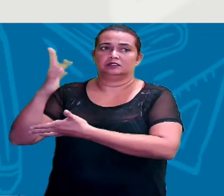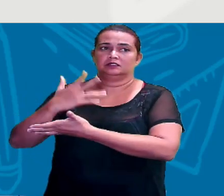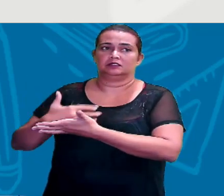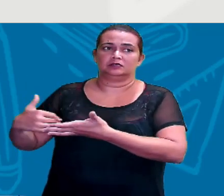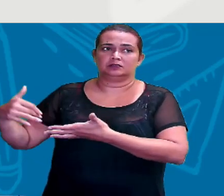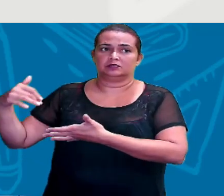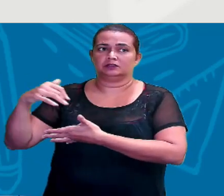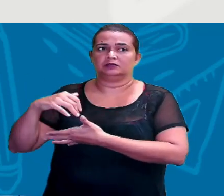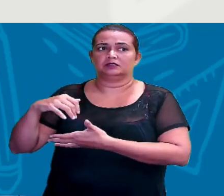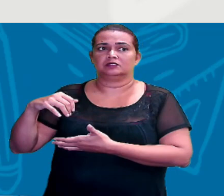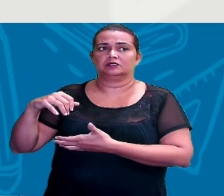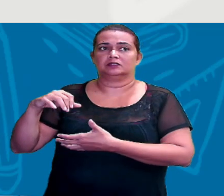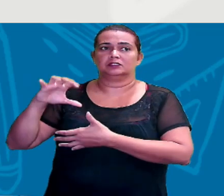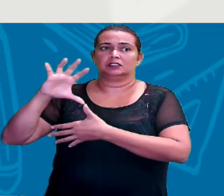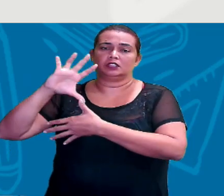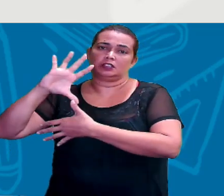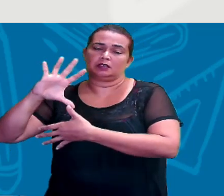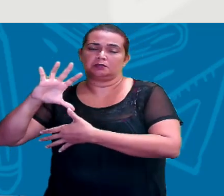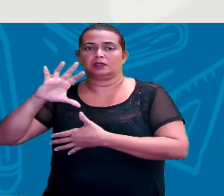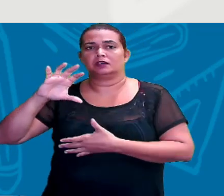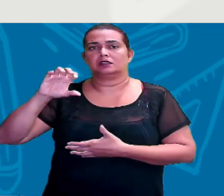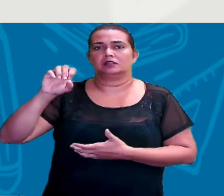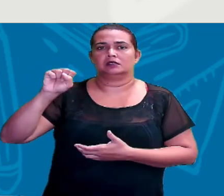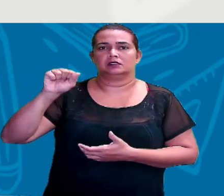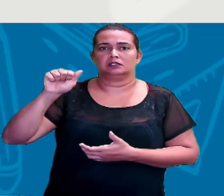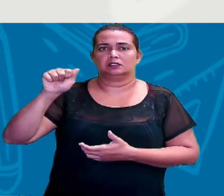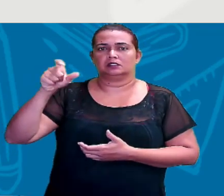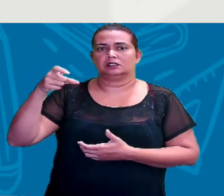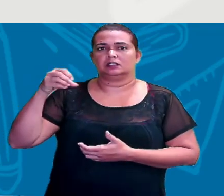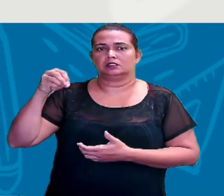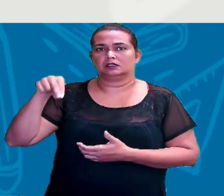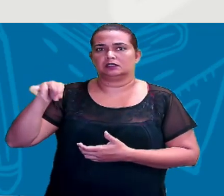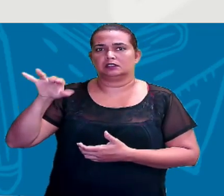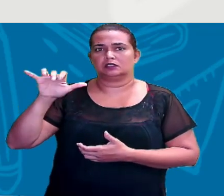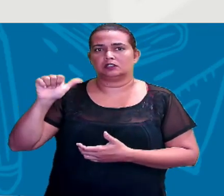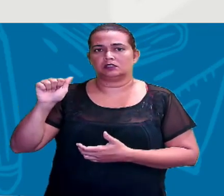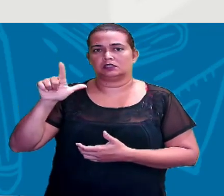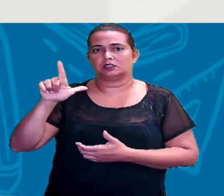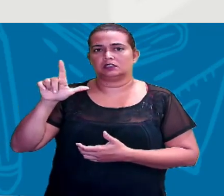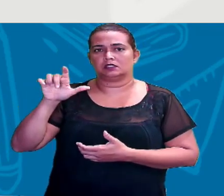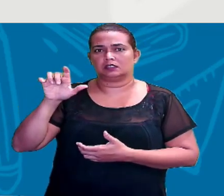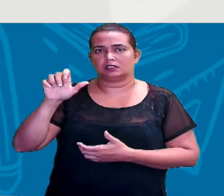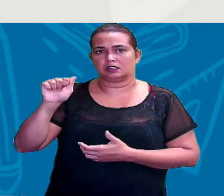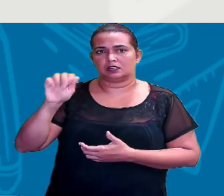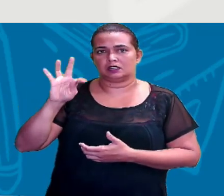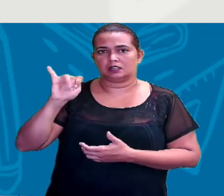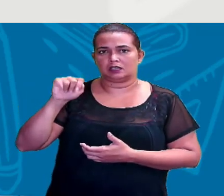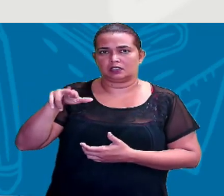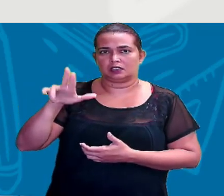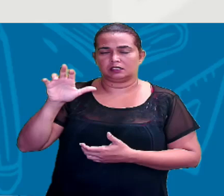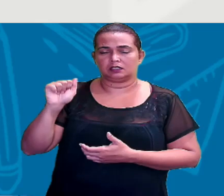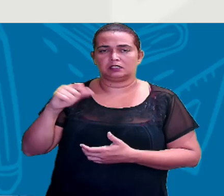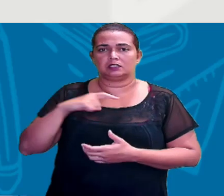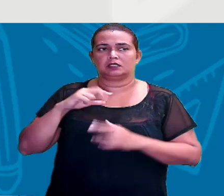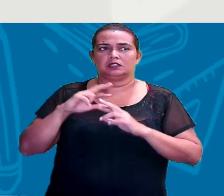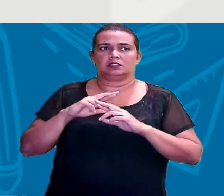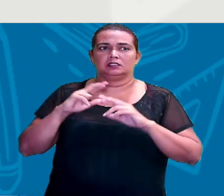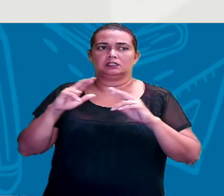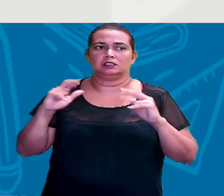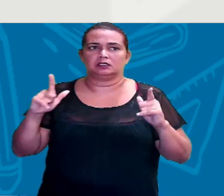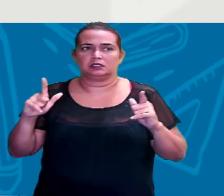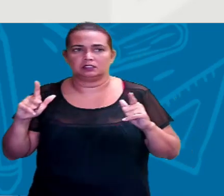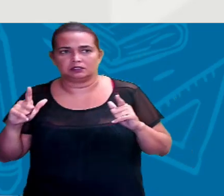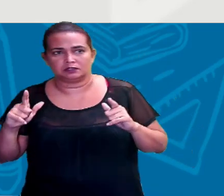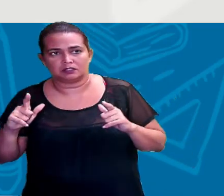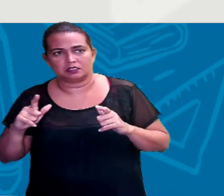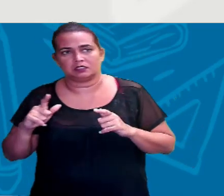da América Anglo-Saxônica e a América Latina. E nós já vemos algumas diferenças, né? Por exemplo, ali na América